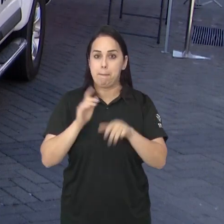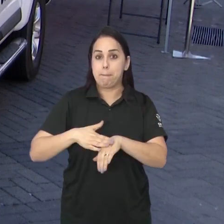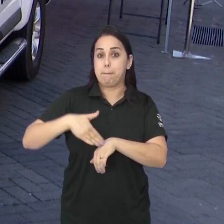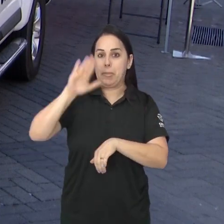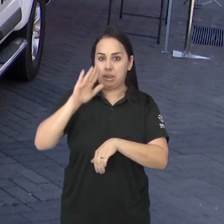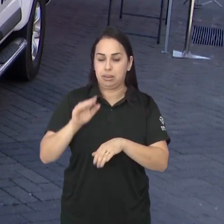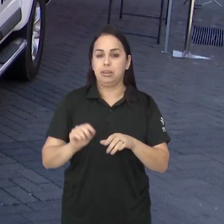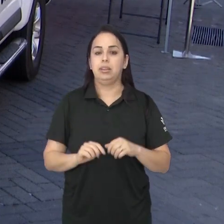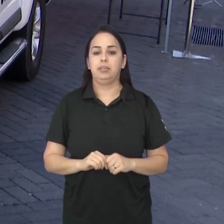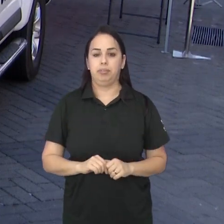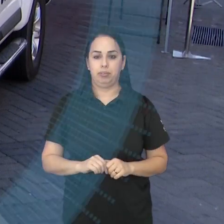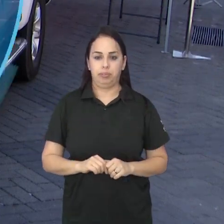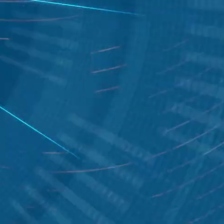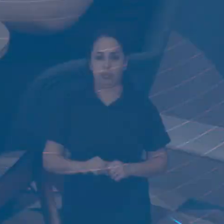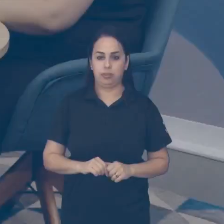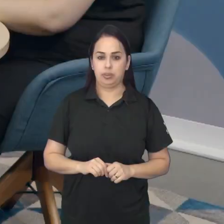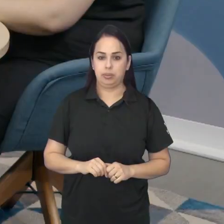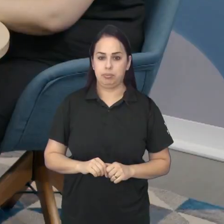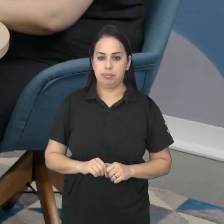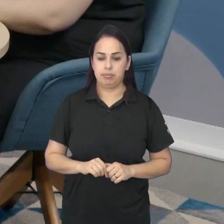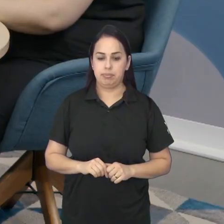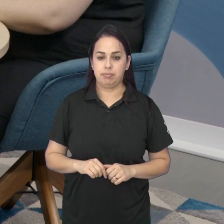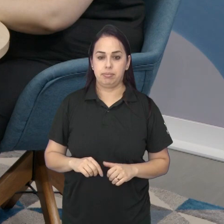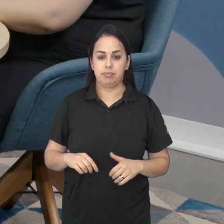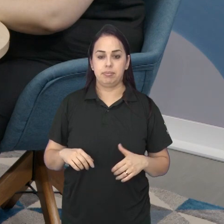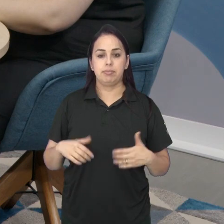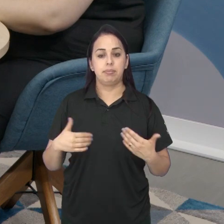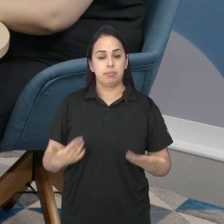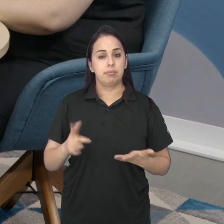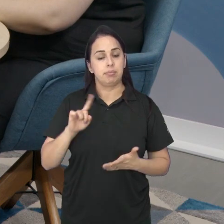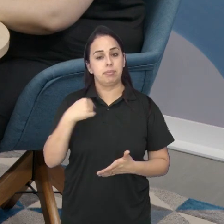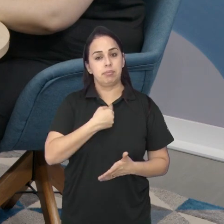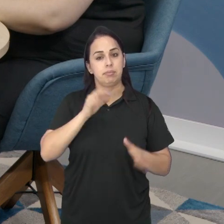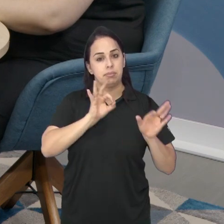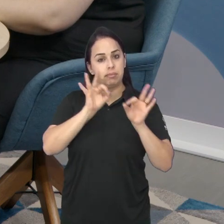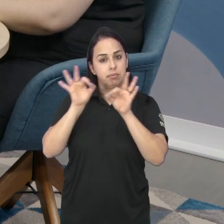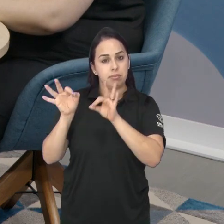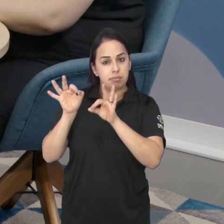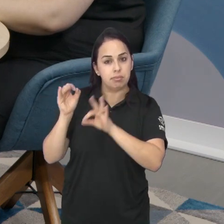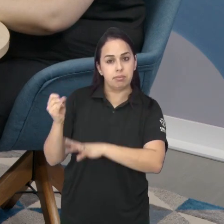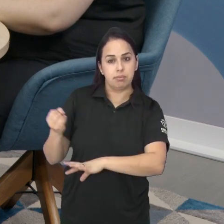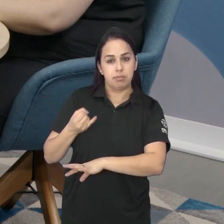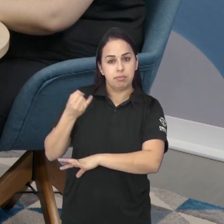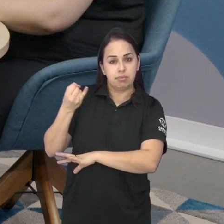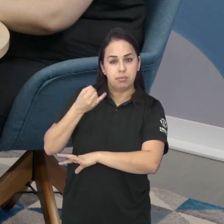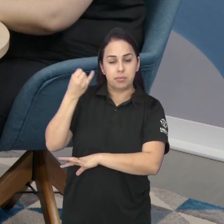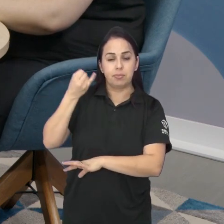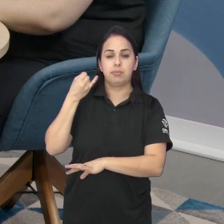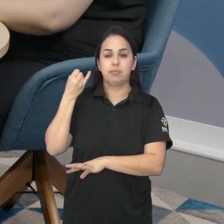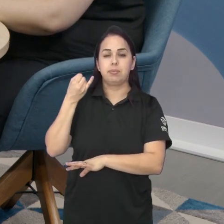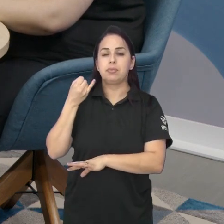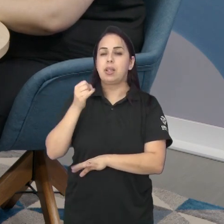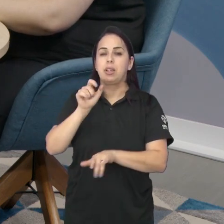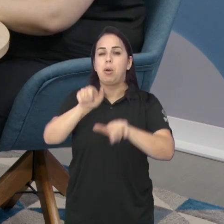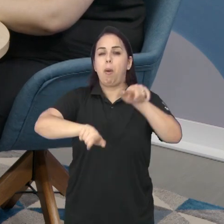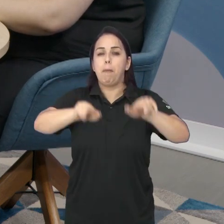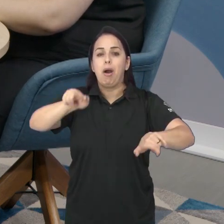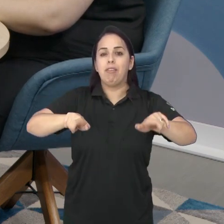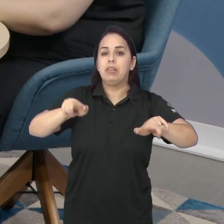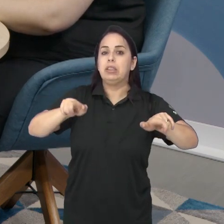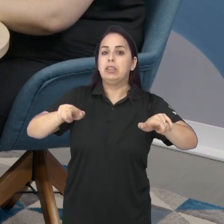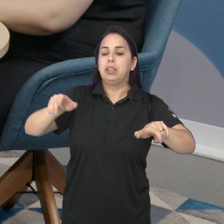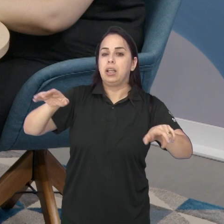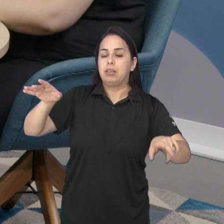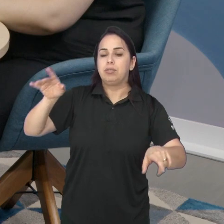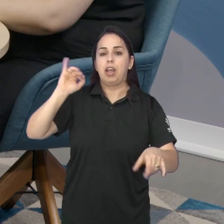as interferências junto à comunidade. Tá aí, então, nós acompanhamos. É importante, né, justamente a população estar informada para